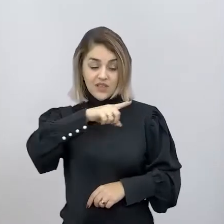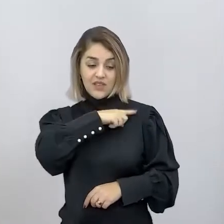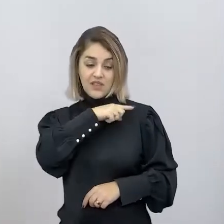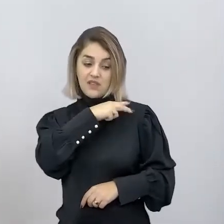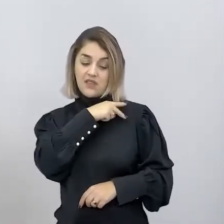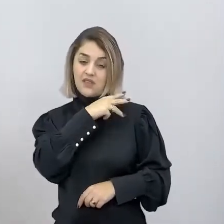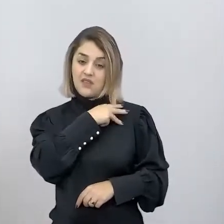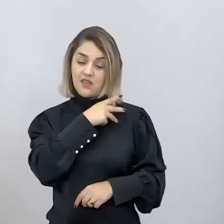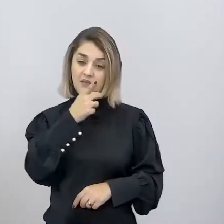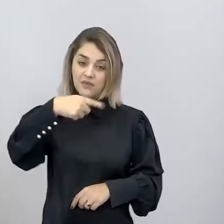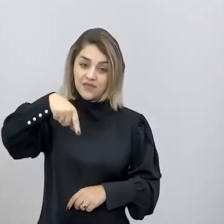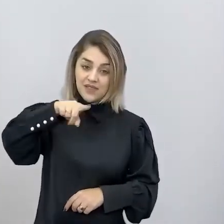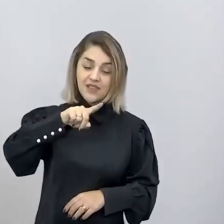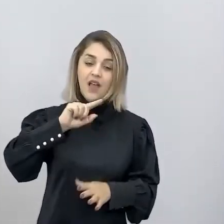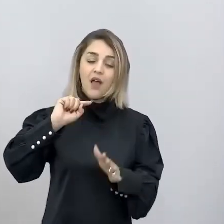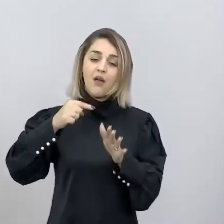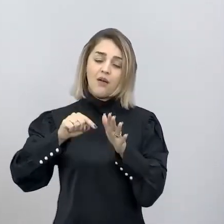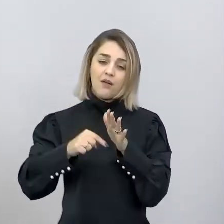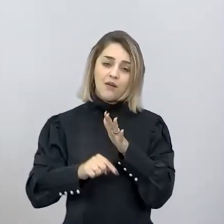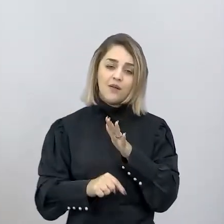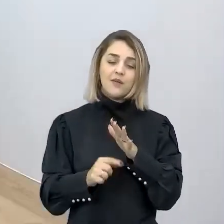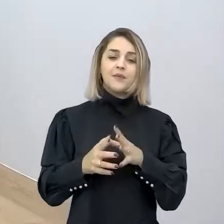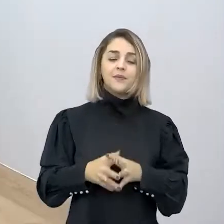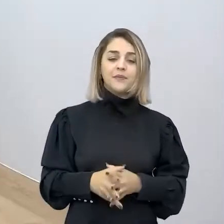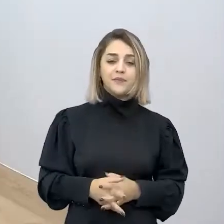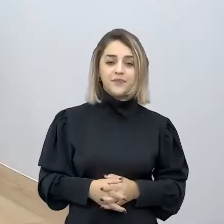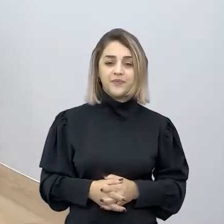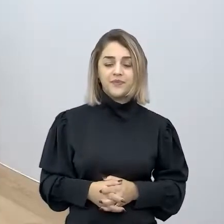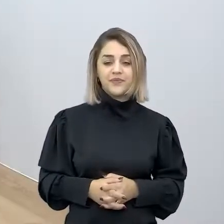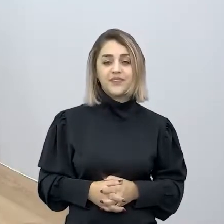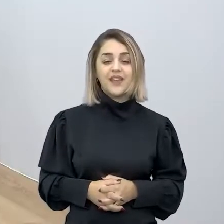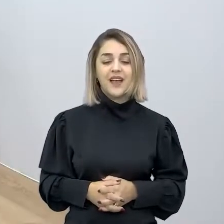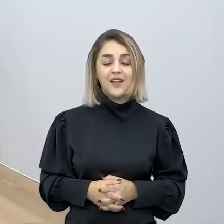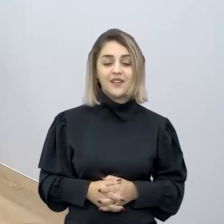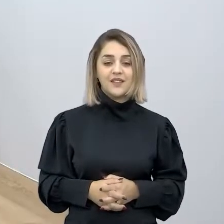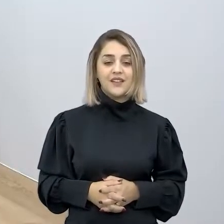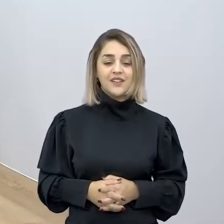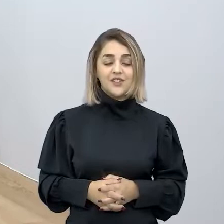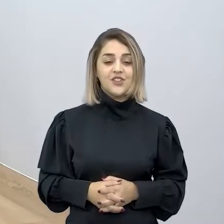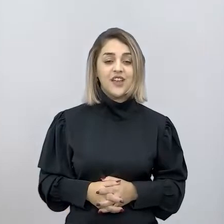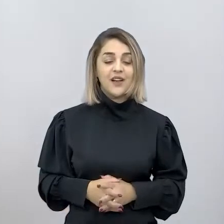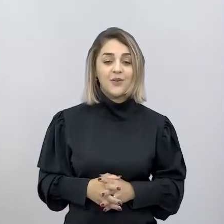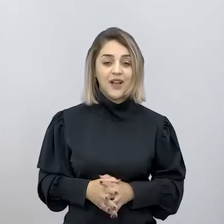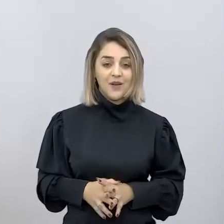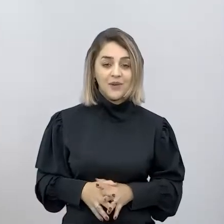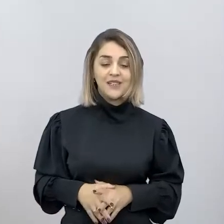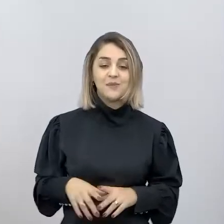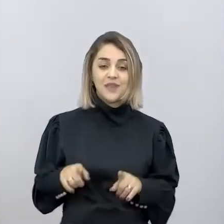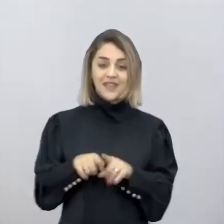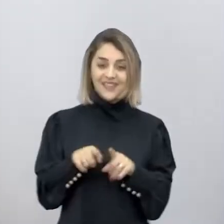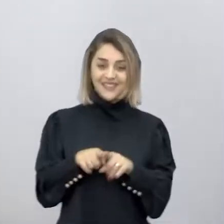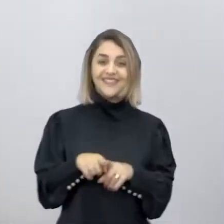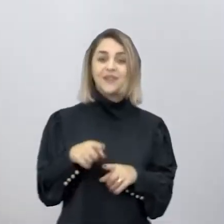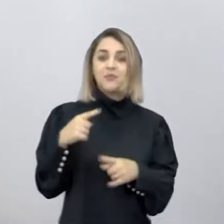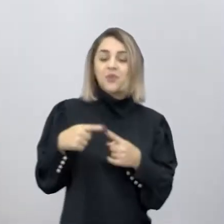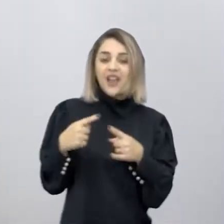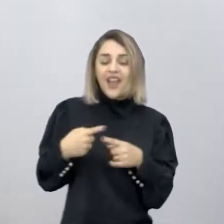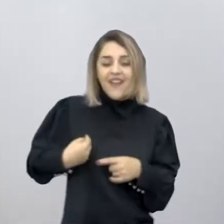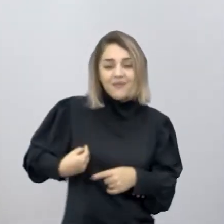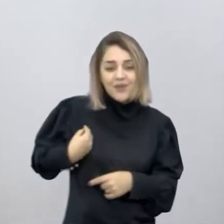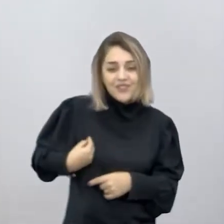agora há pouco sobre, não, eu quero que os meus filhos parem de falar mãe, mãe. A gente sabe que é brincadeira, porque na vida real o que